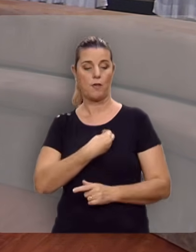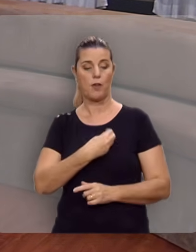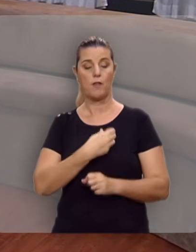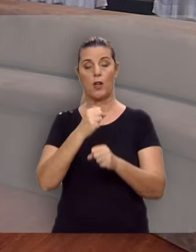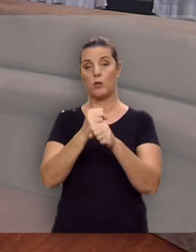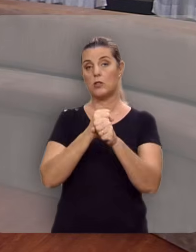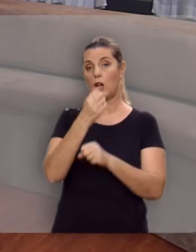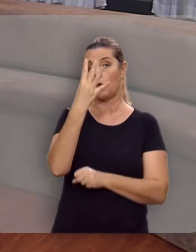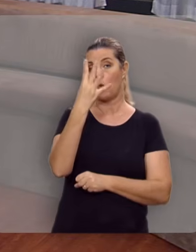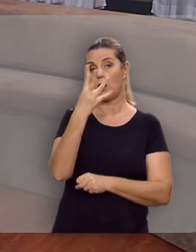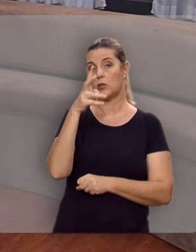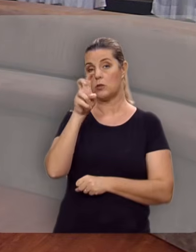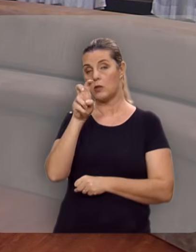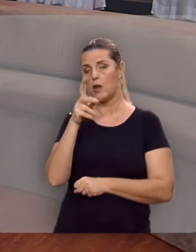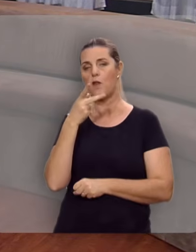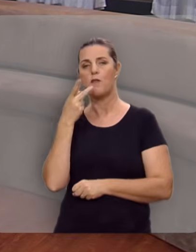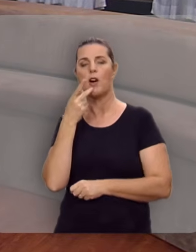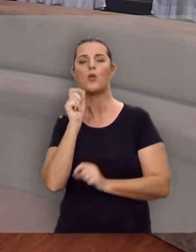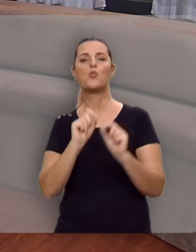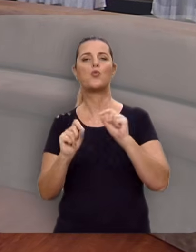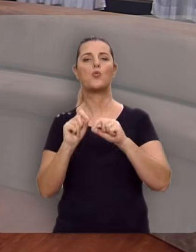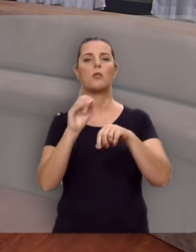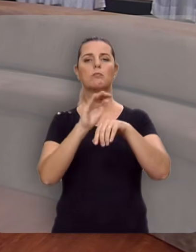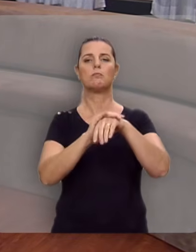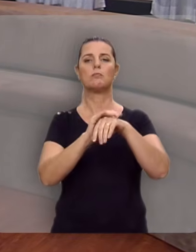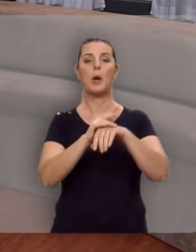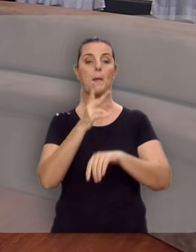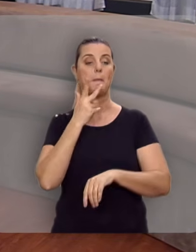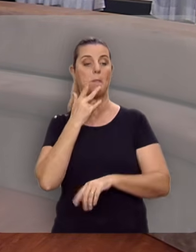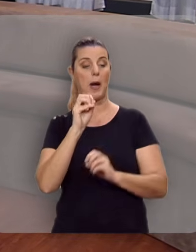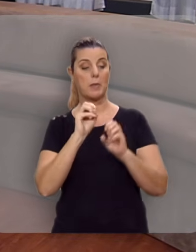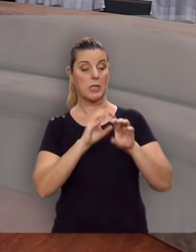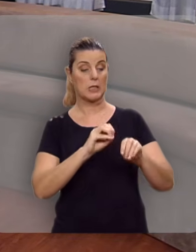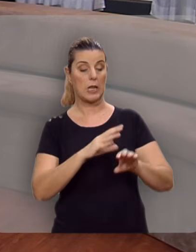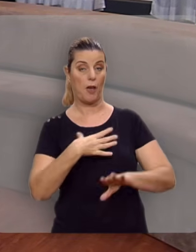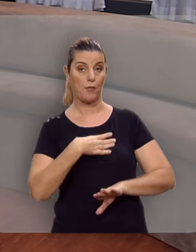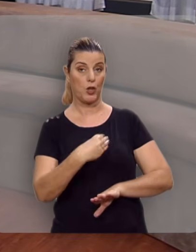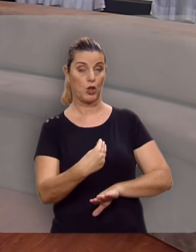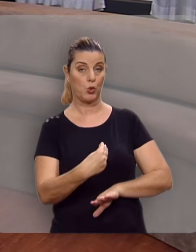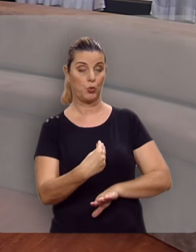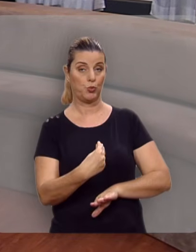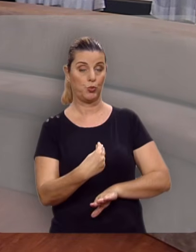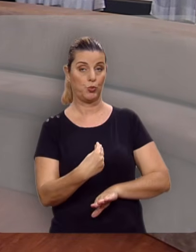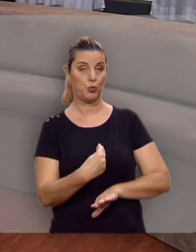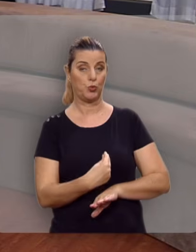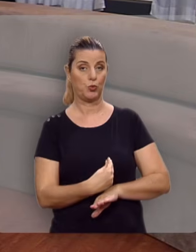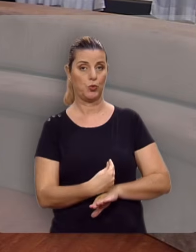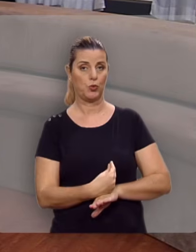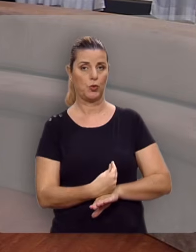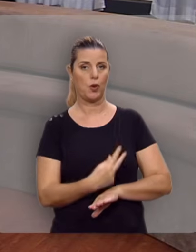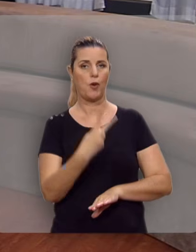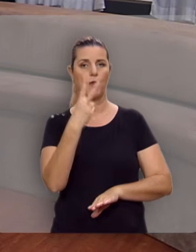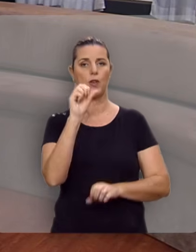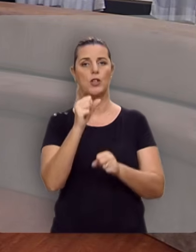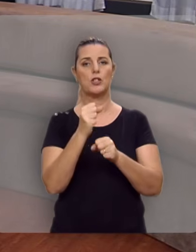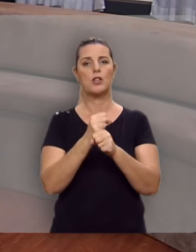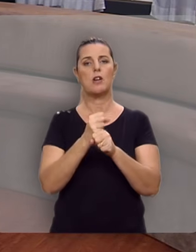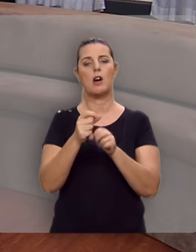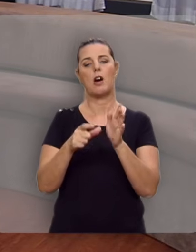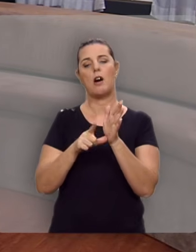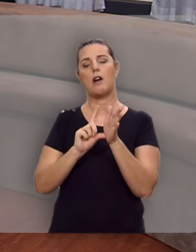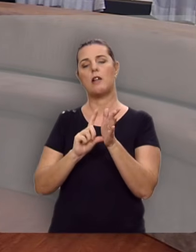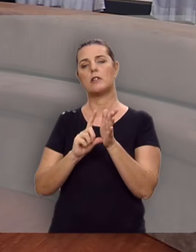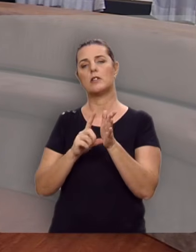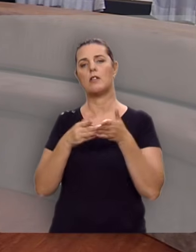viveu no século IV e V, disse: um pai deve educar o seu filho 20 anos